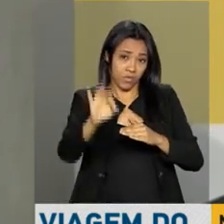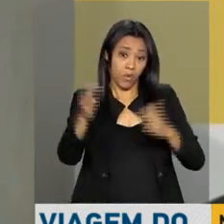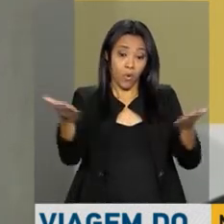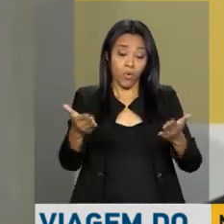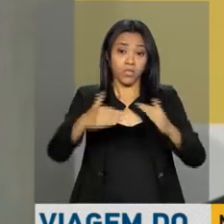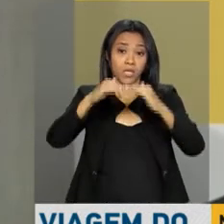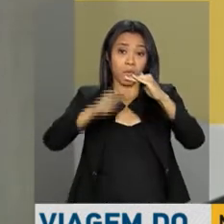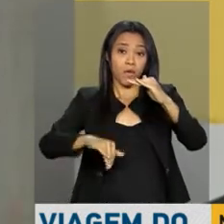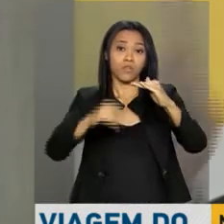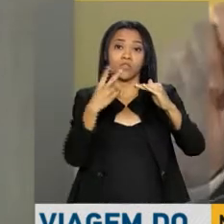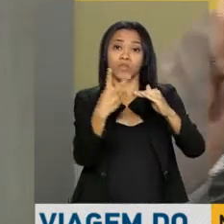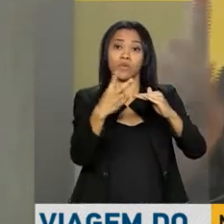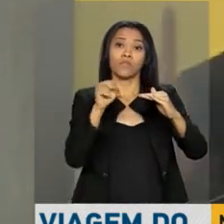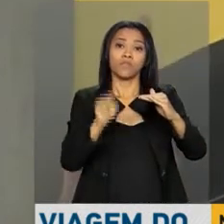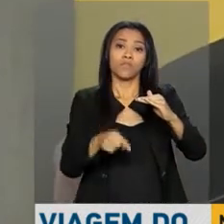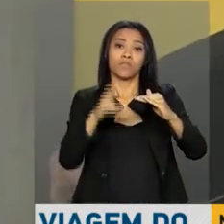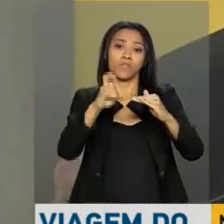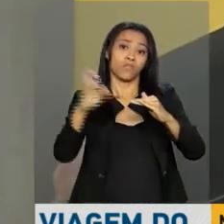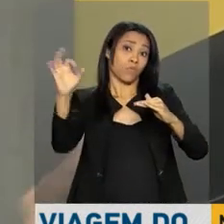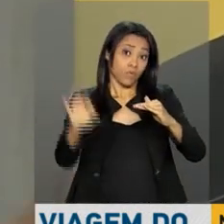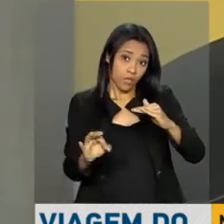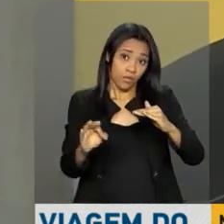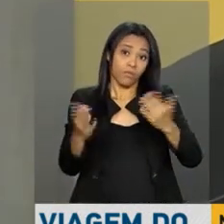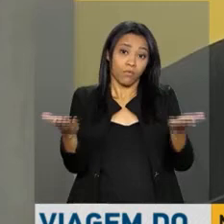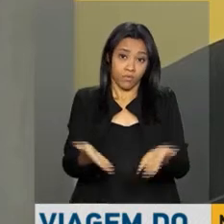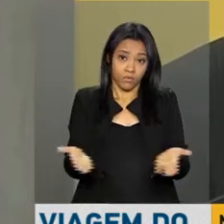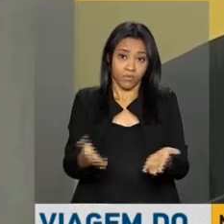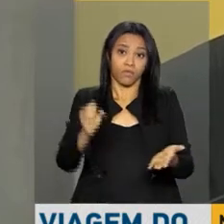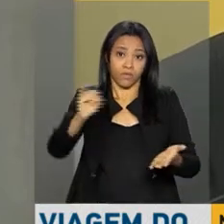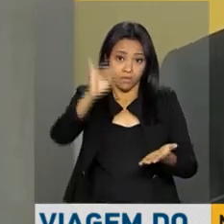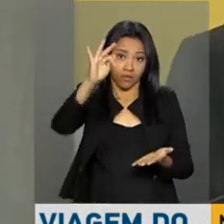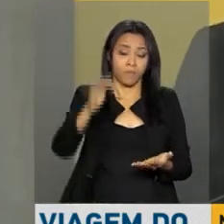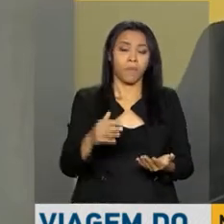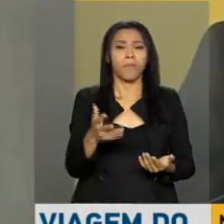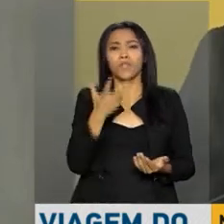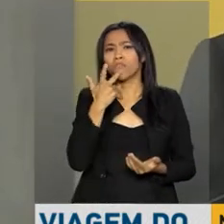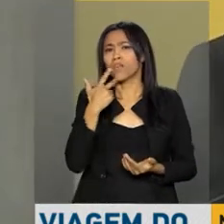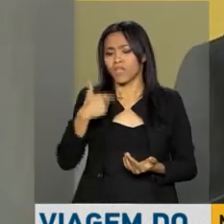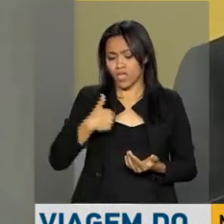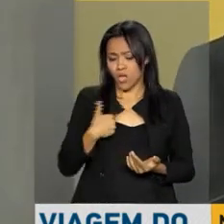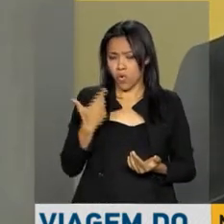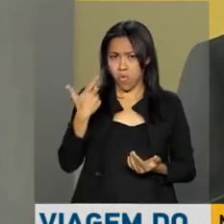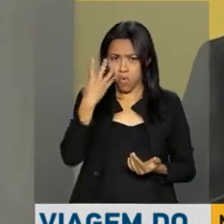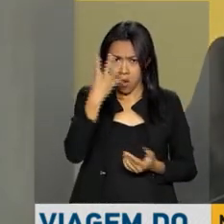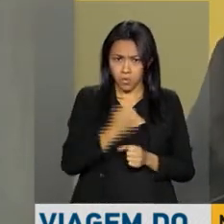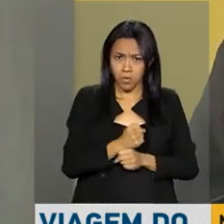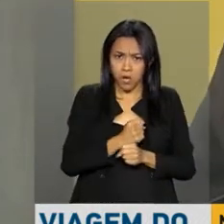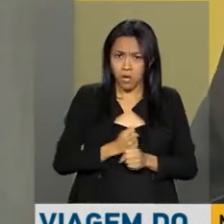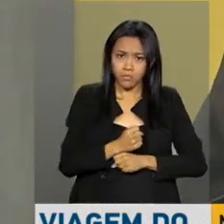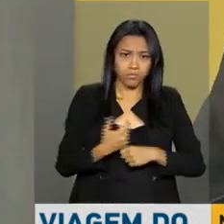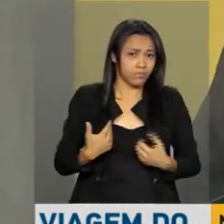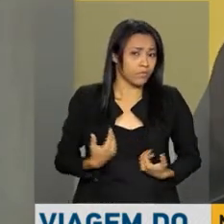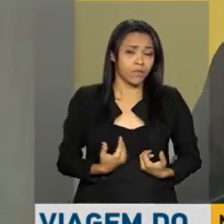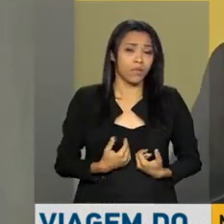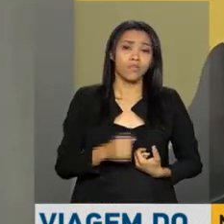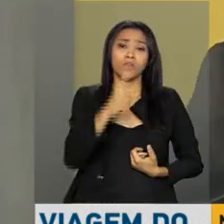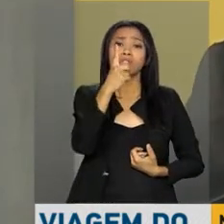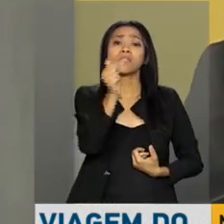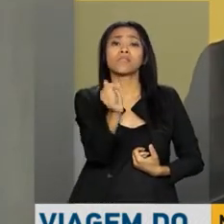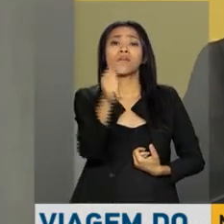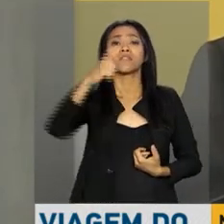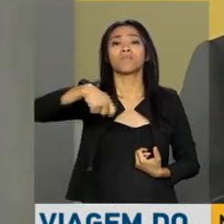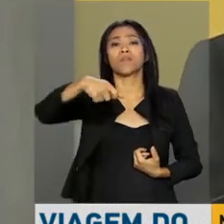dois e meio por cento estou falando do governo nem os senhores e minhas senhoras que não tem quatro anos oito anos e um de 16 17